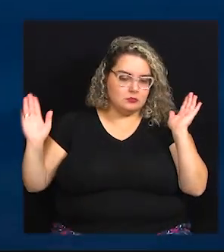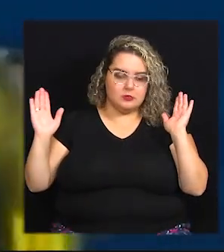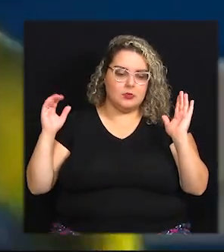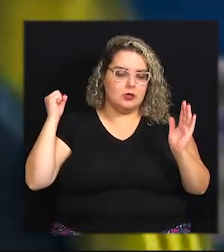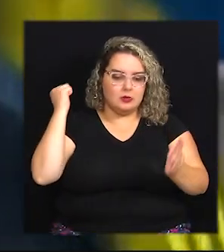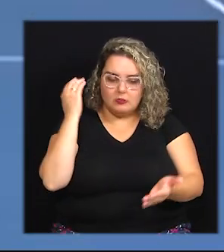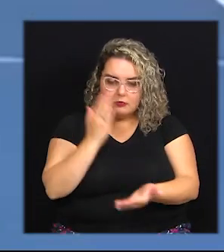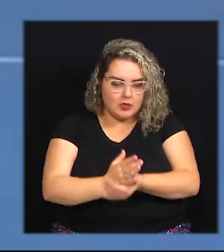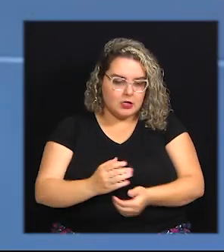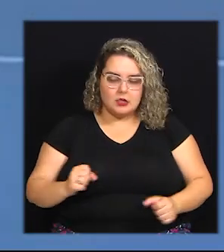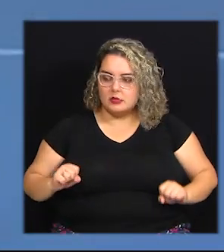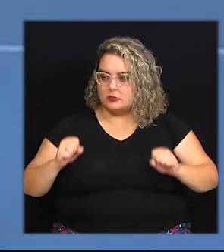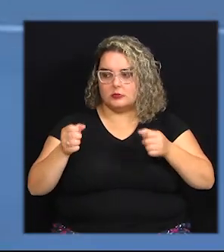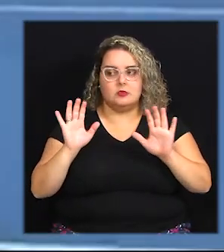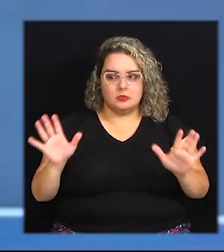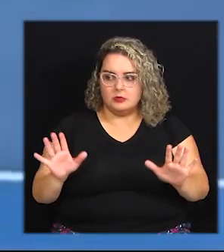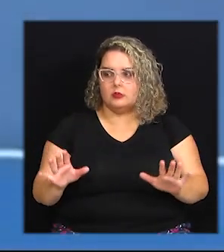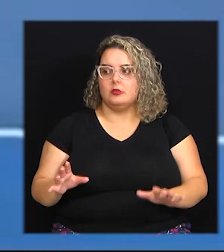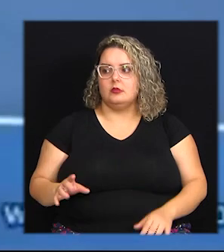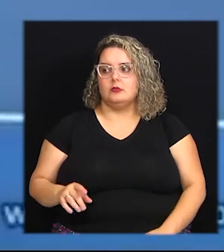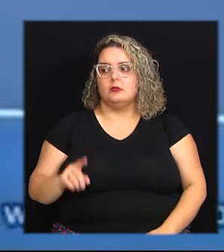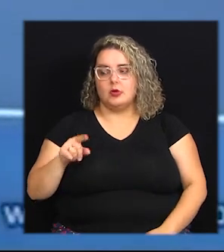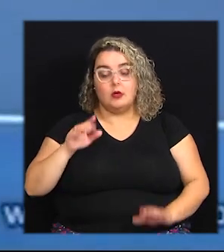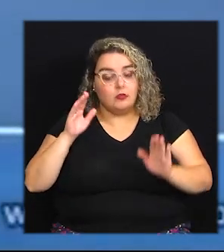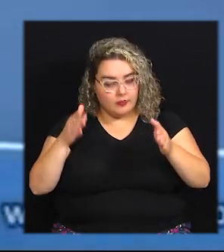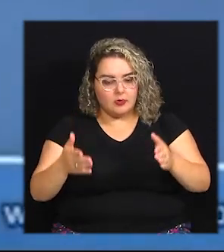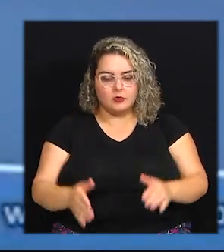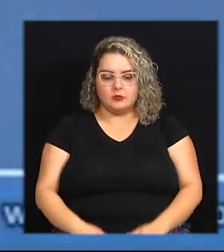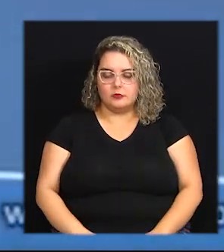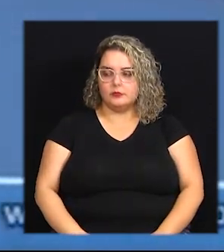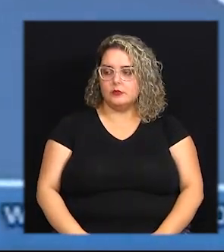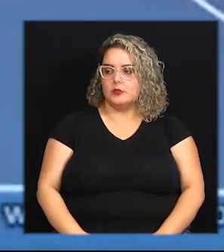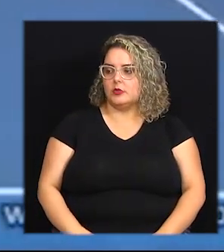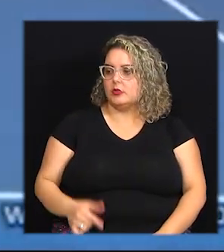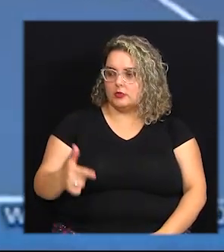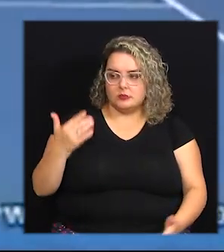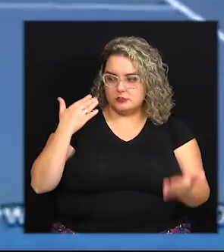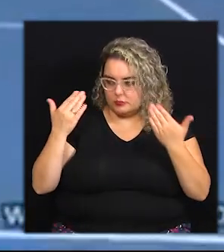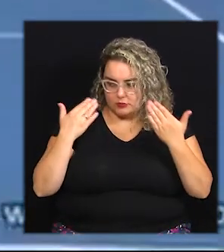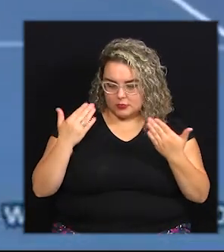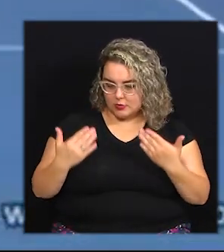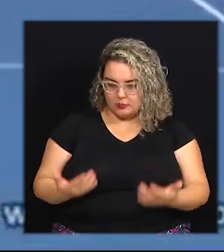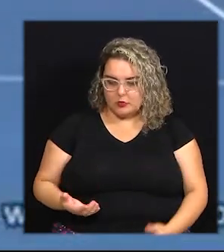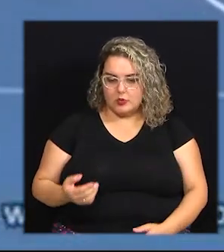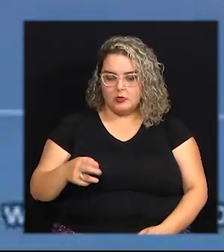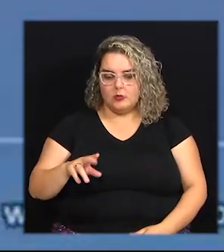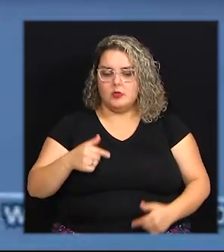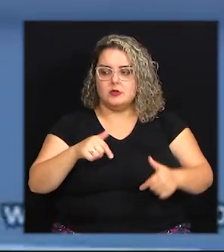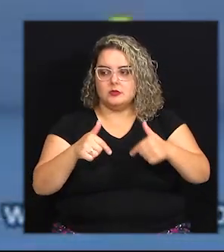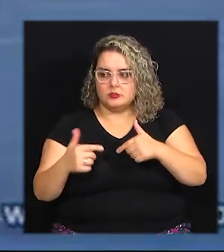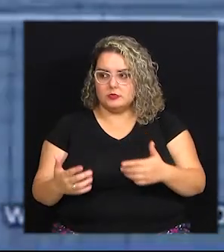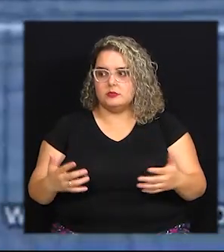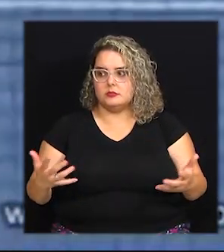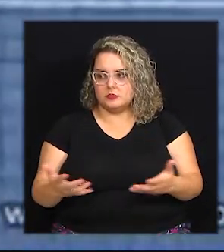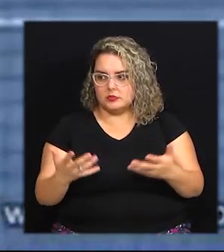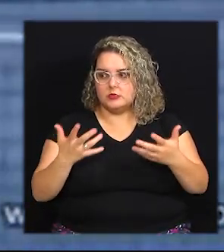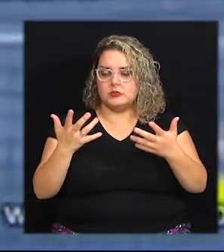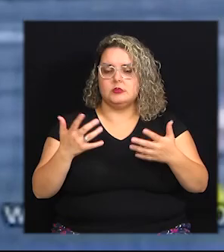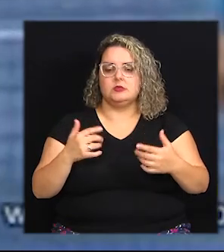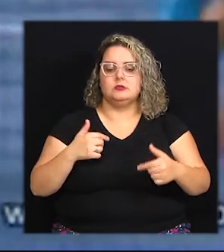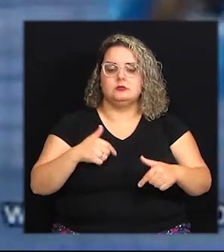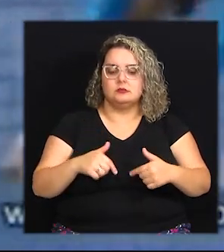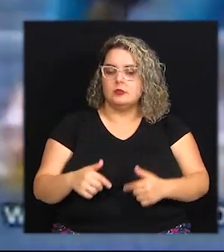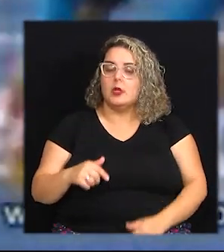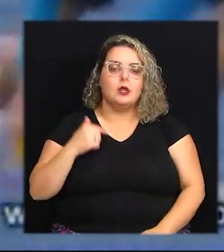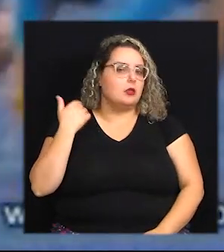e você parar de lutar. Isso eu acho que é muito importante. E hoje você não tem um psicólogo ou você faz um trabalho que te ajude